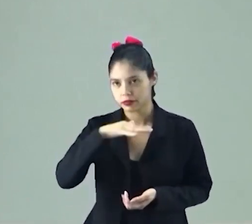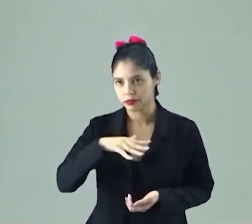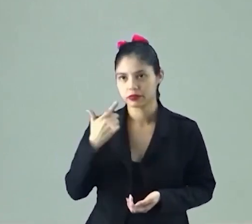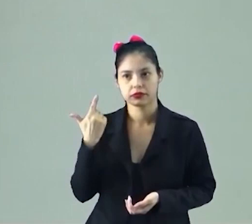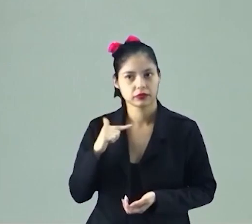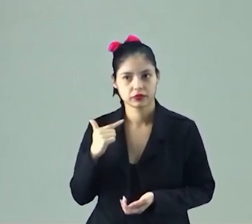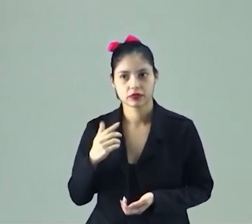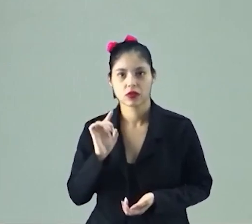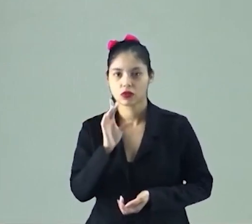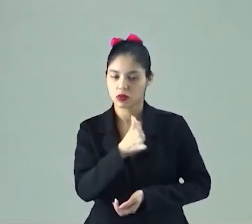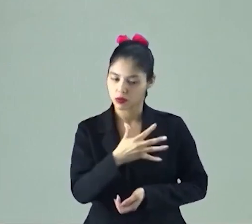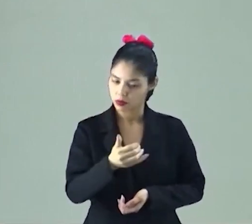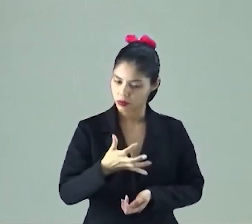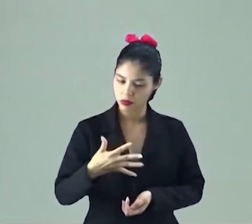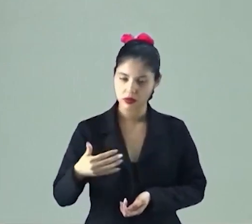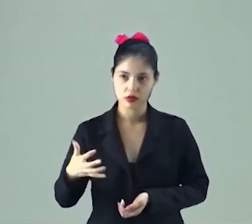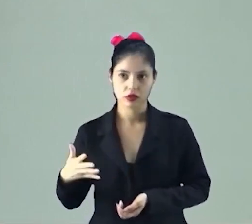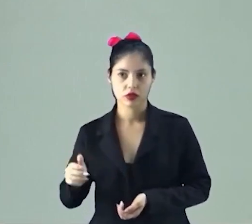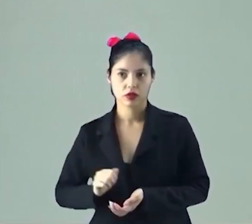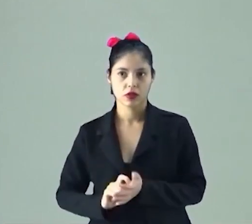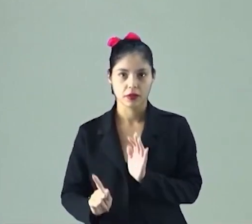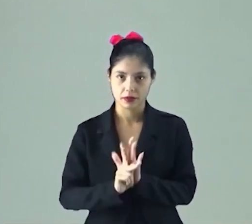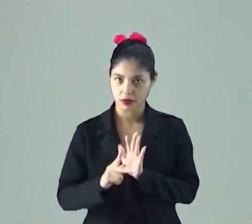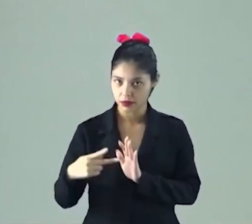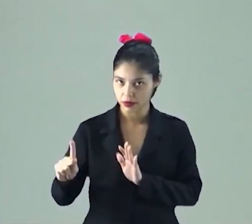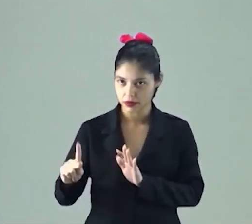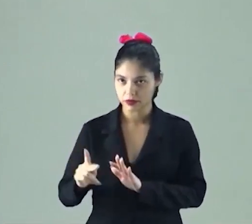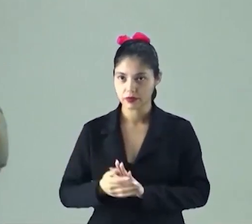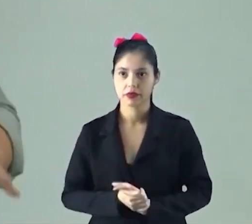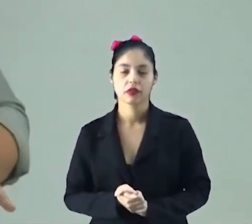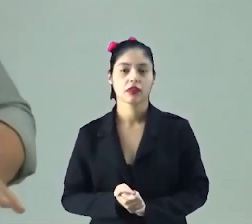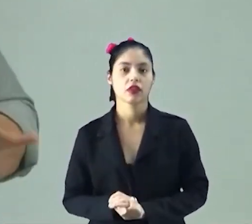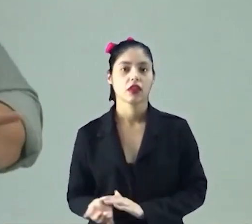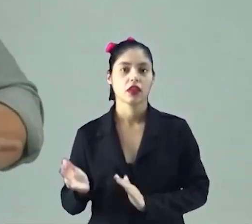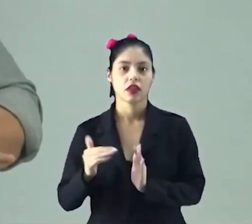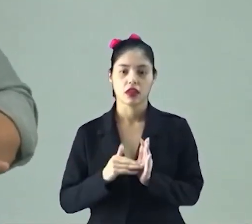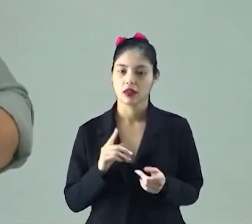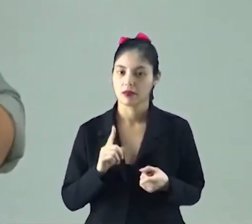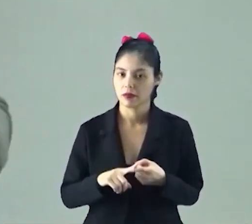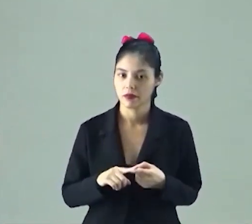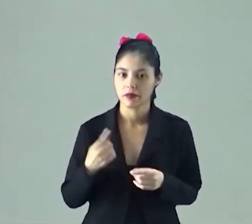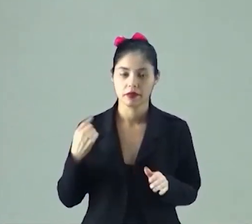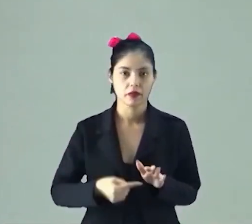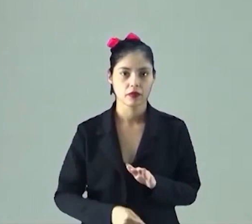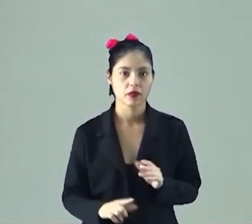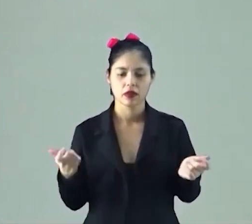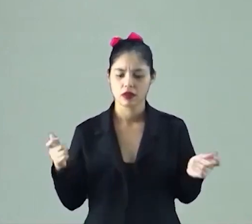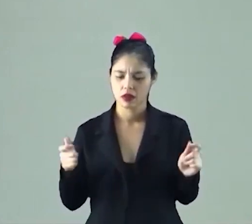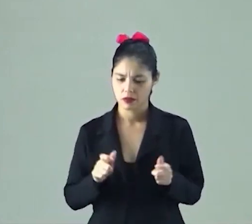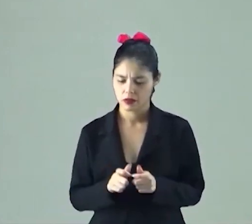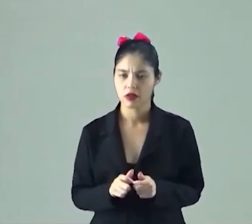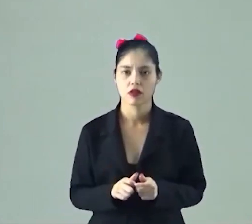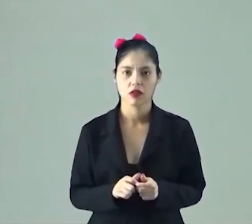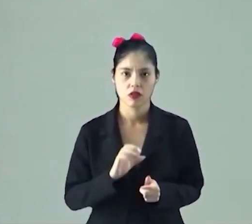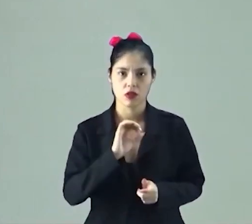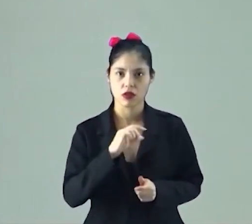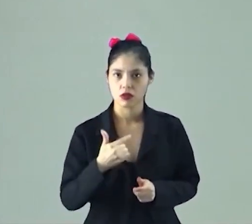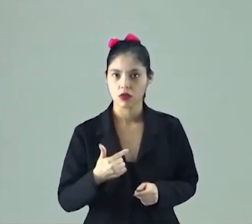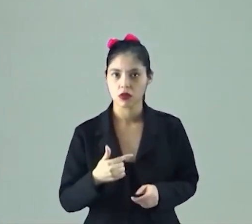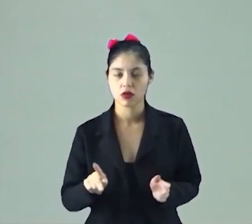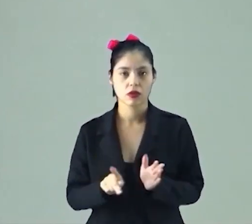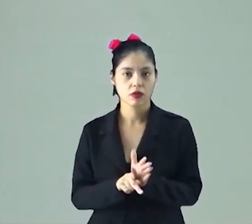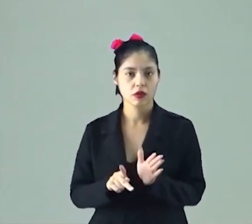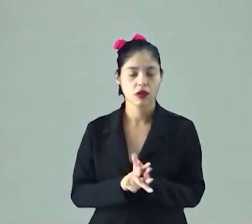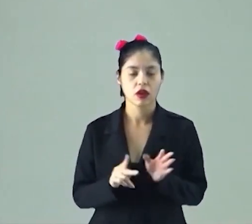quem consegue fazer isso é o peixe. Com estruturas específicas para isso. Até porque dentro da água tem menos oxigênio disponível do